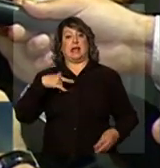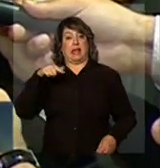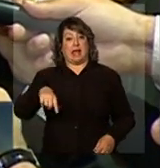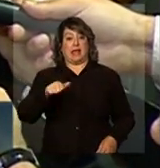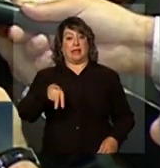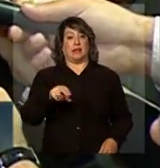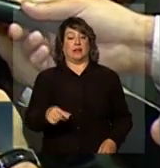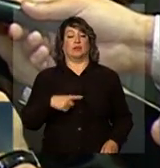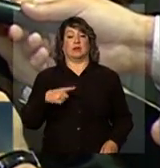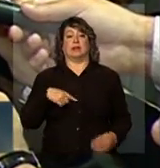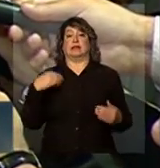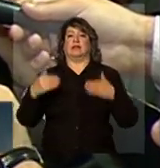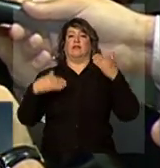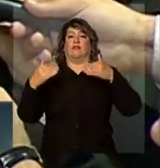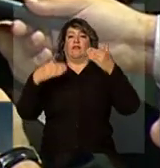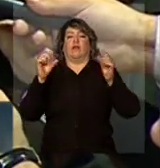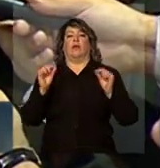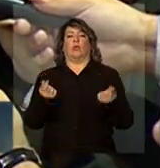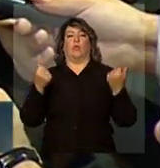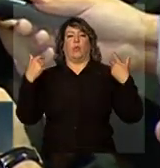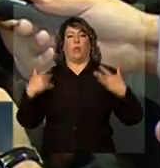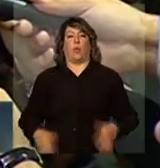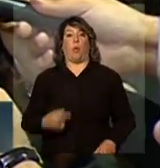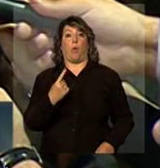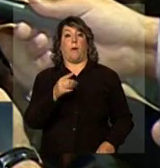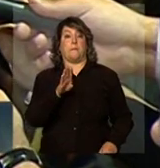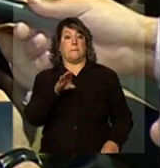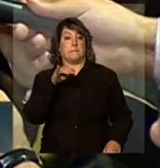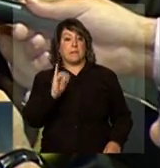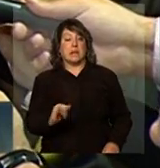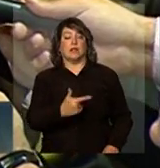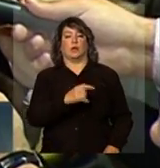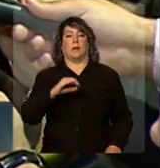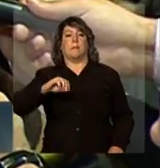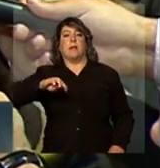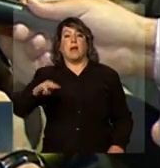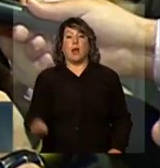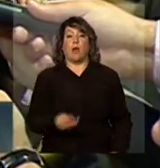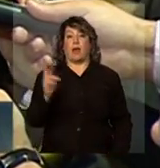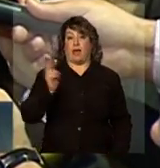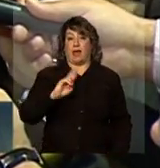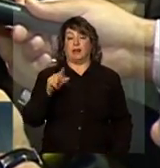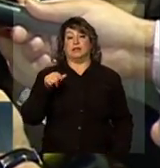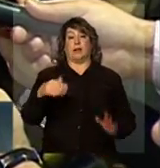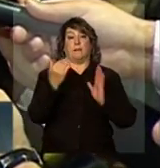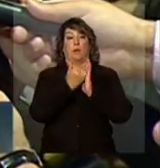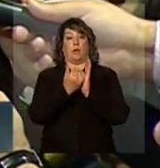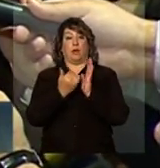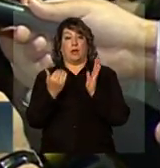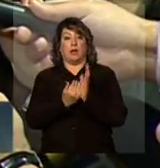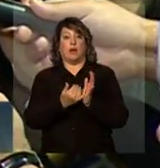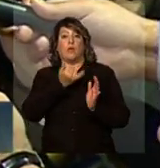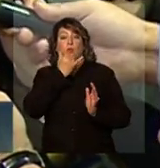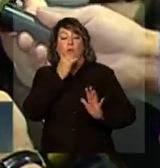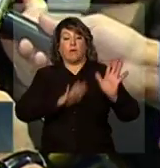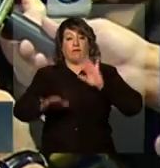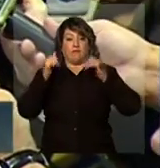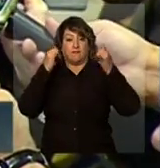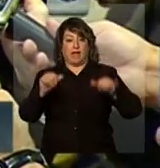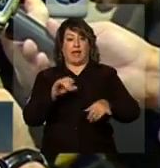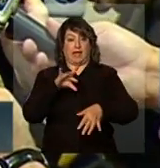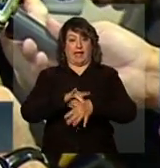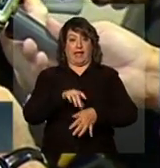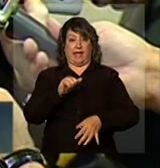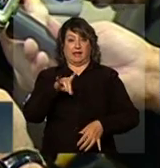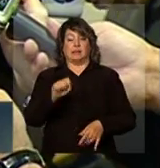ano desenvolver a gastar a 1 bilhão e 200 milhões de reais é no programa de prevenção à aids e hepatite